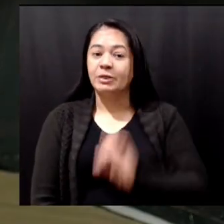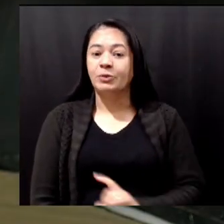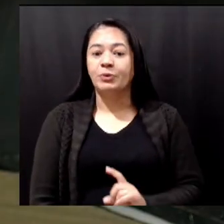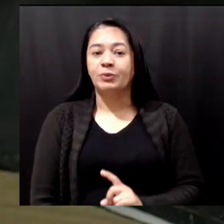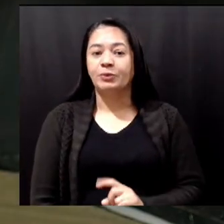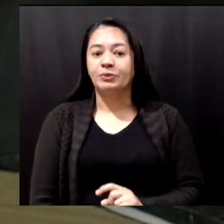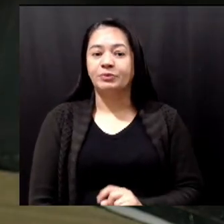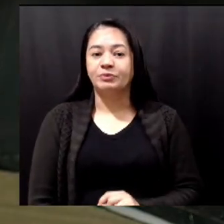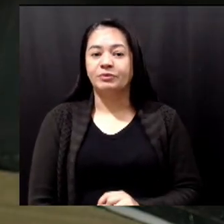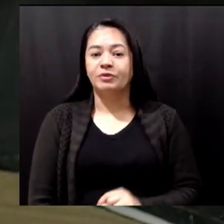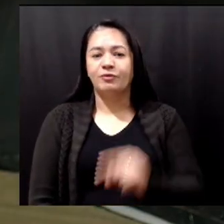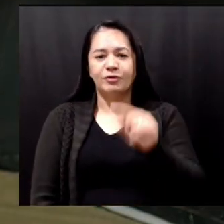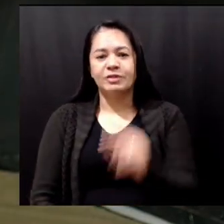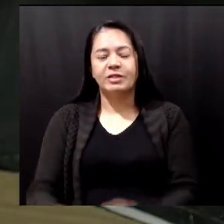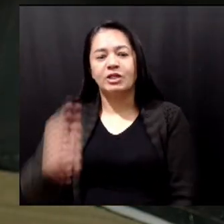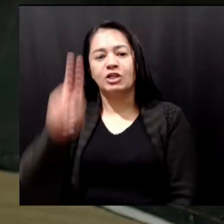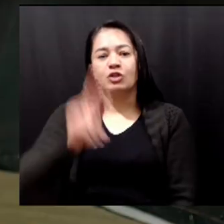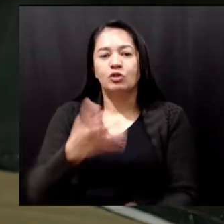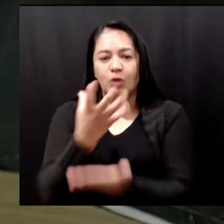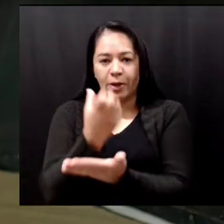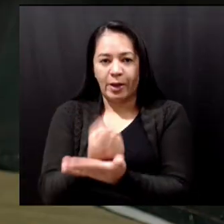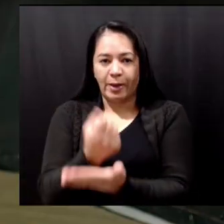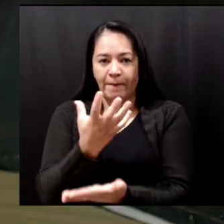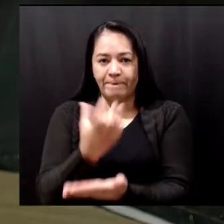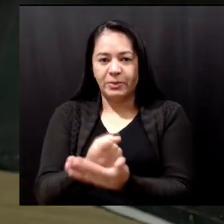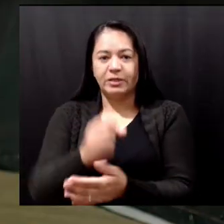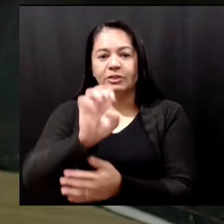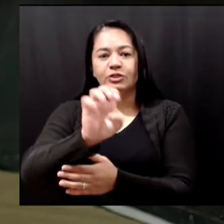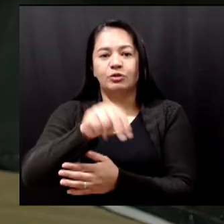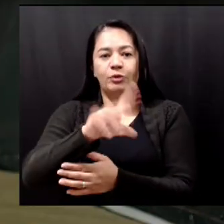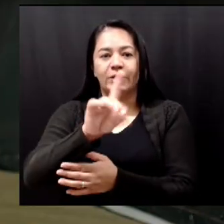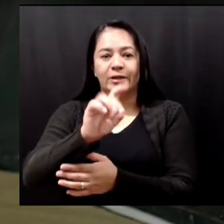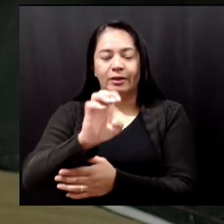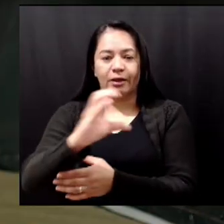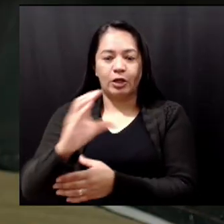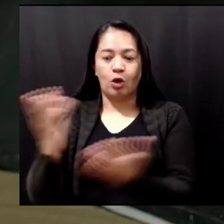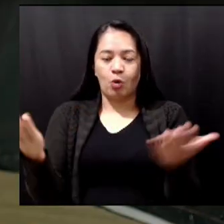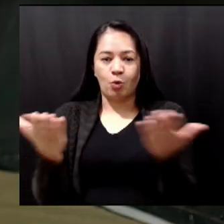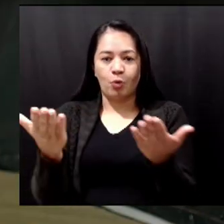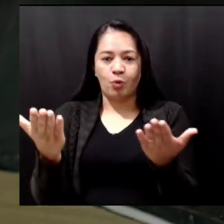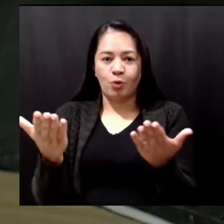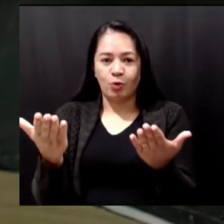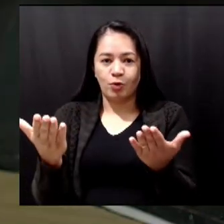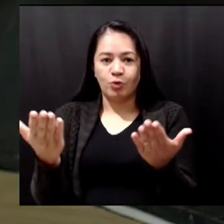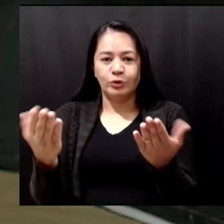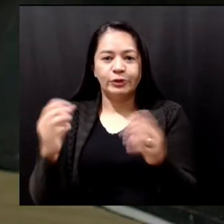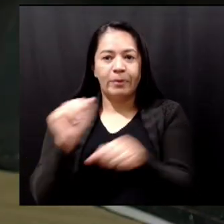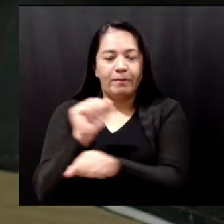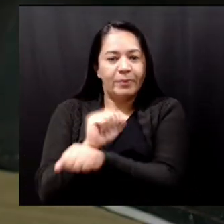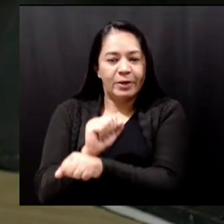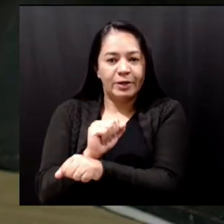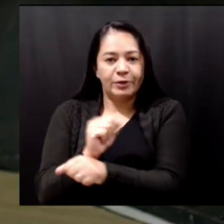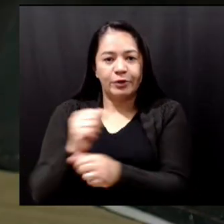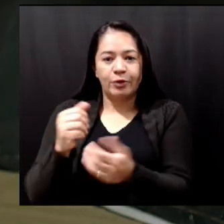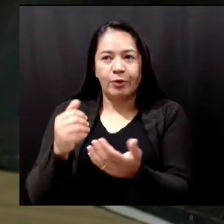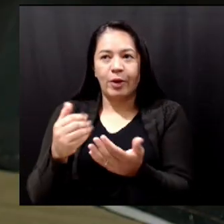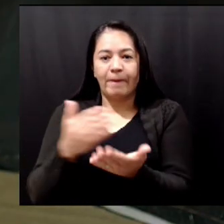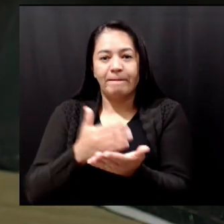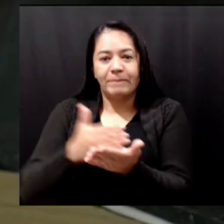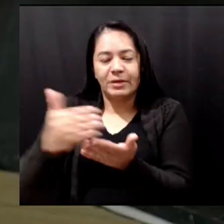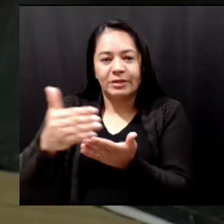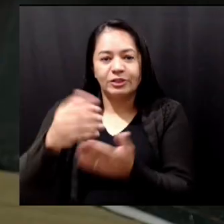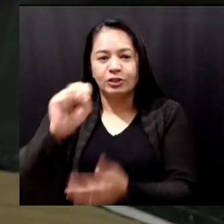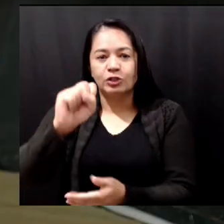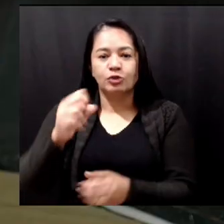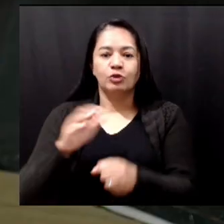da Indec, o chatbot da Indec fica disponível hoje, tá? A partir das 8 da noite, a Empresa Municipal de Desenvolvimento de